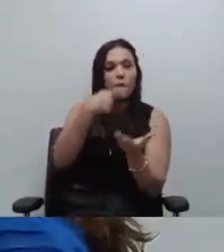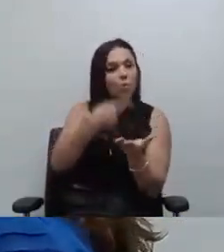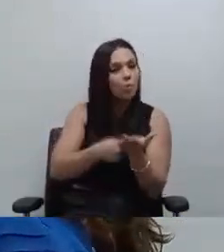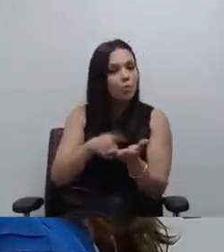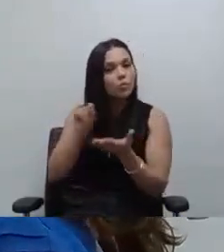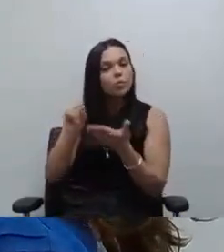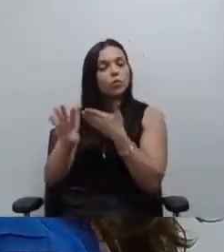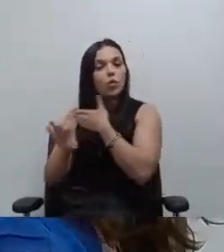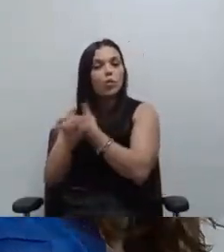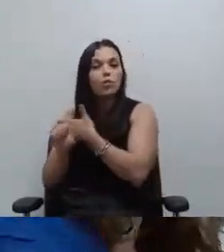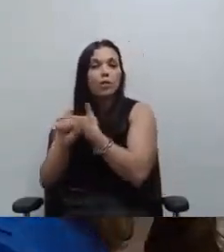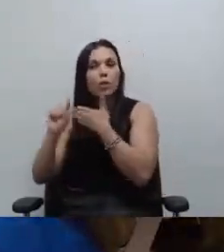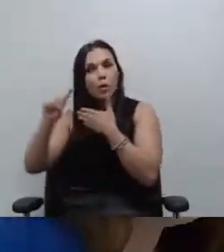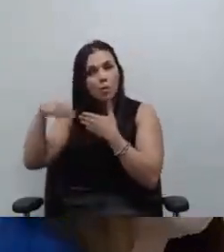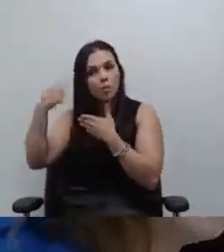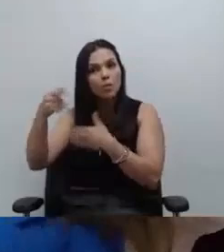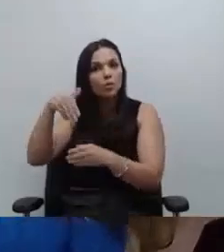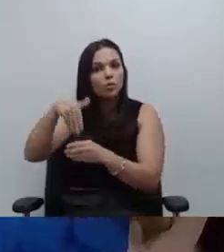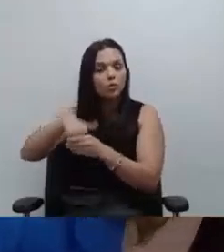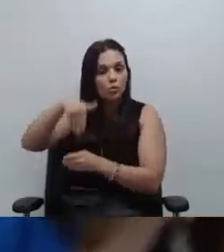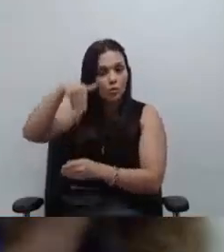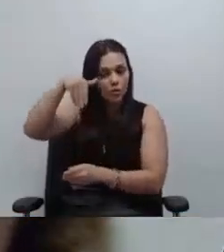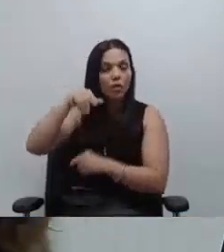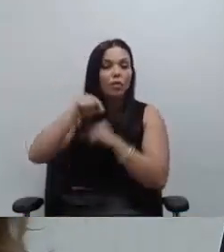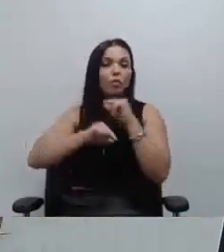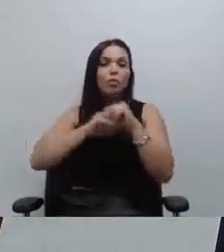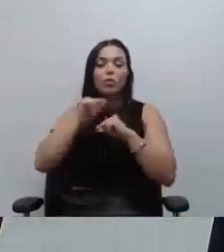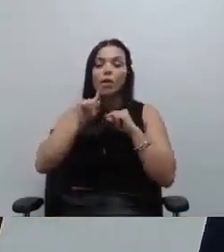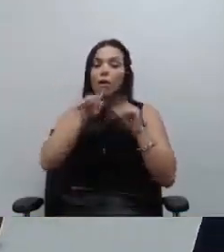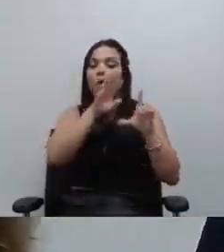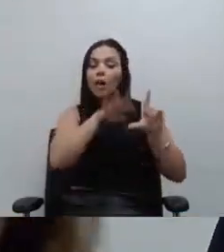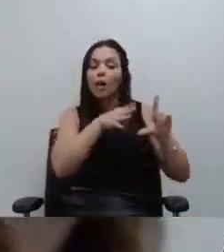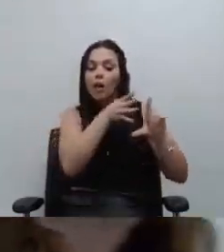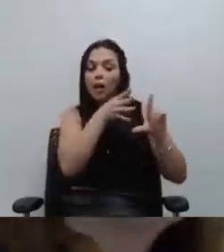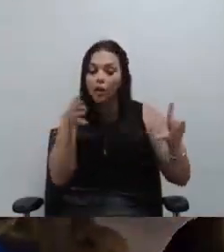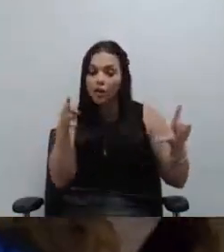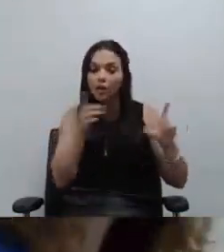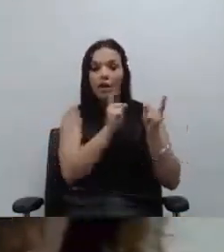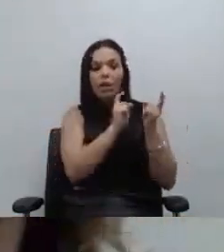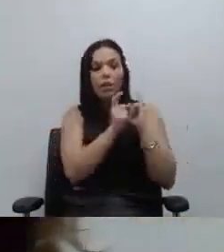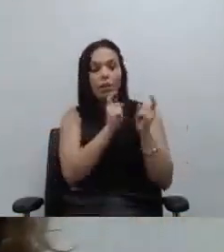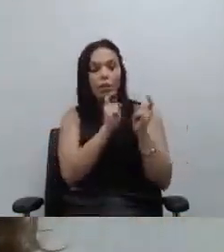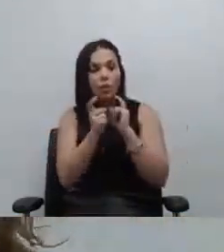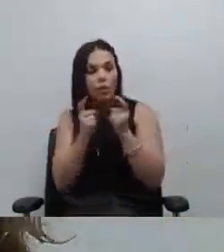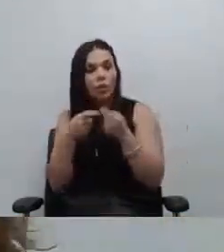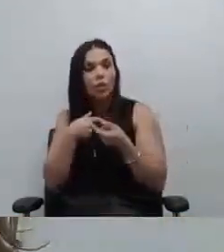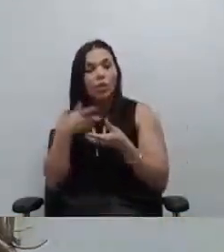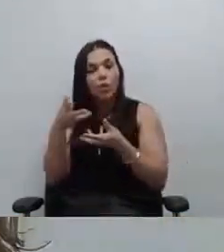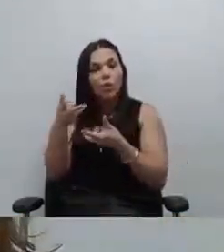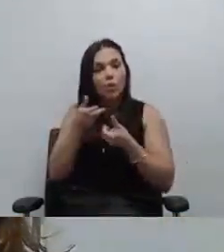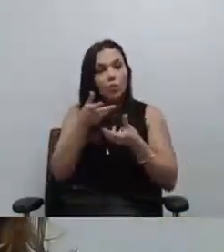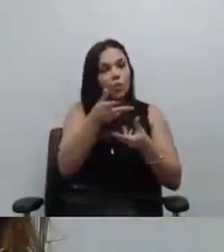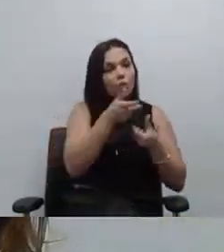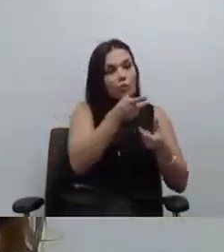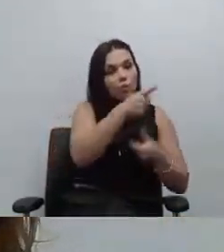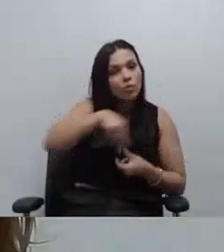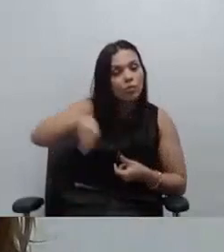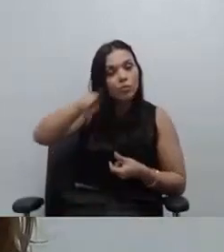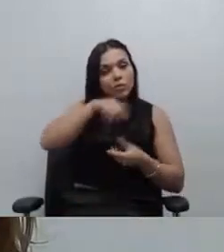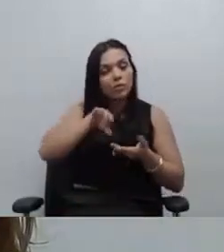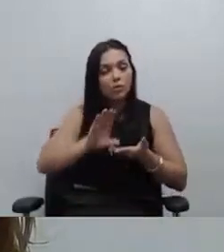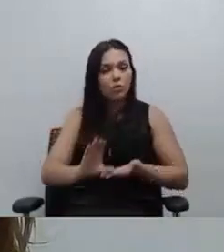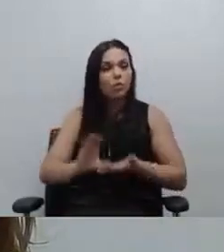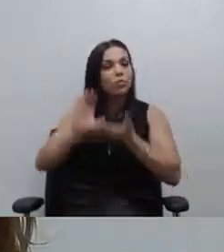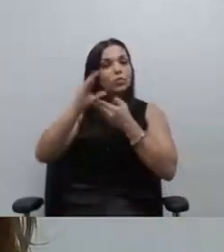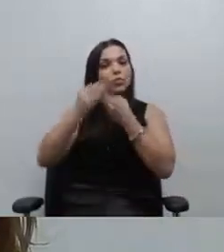ouvidoria, no meu próximo mandato, a fazer uma escala de um calendário de reuniões, e aqui convido os conselheiros e as conselheiras para pensar